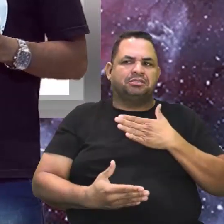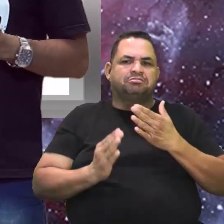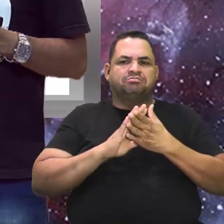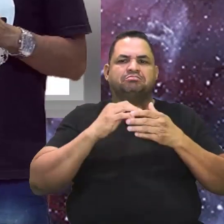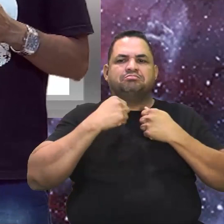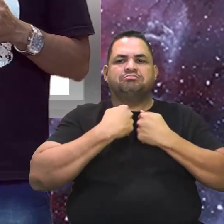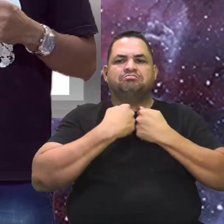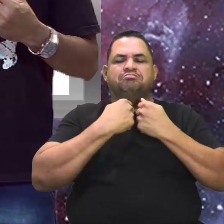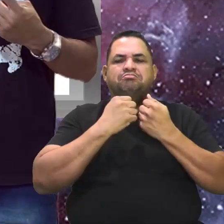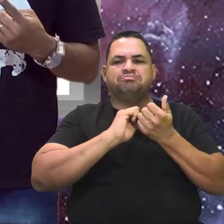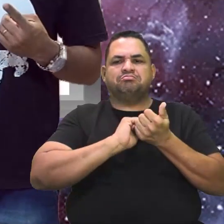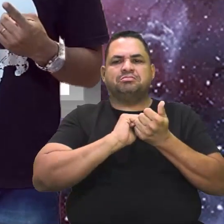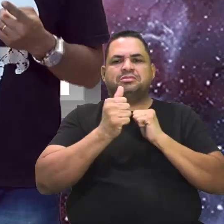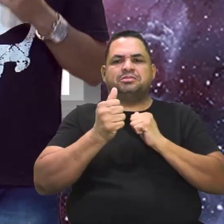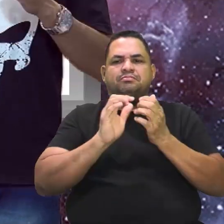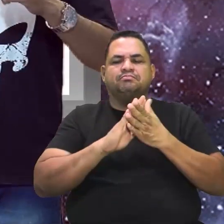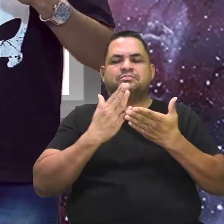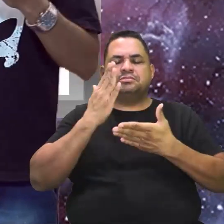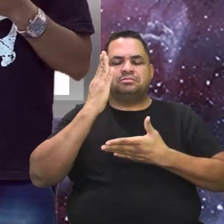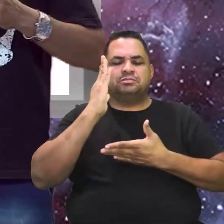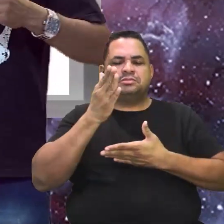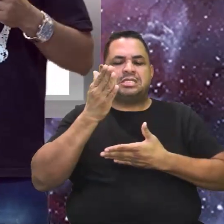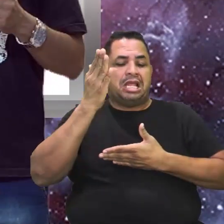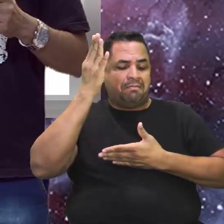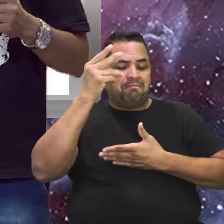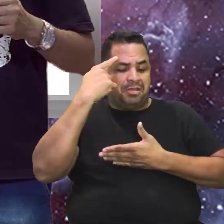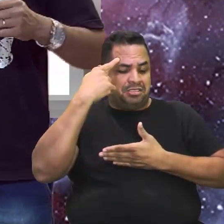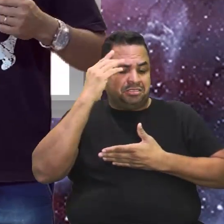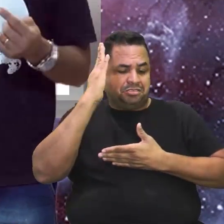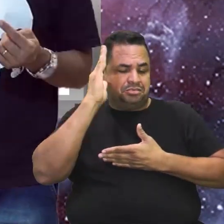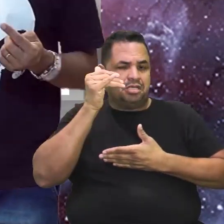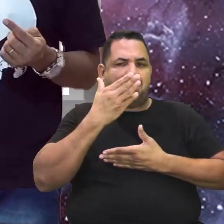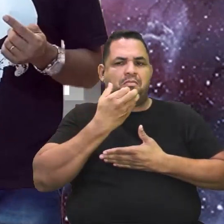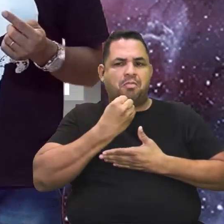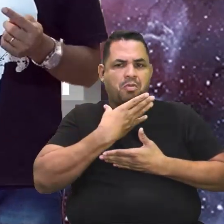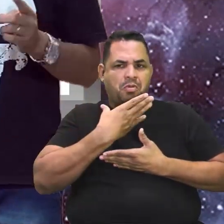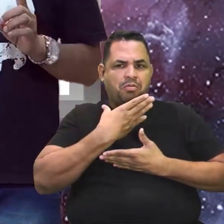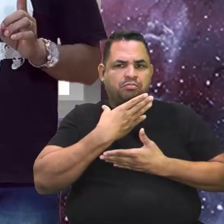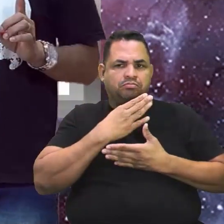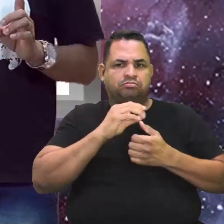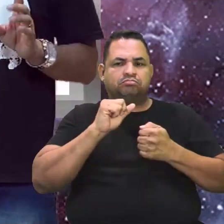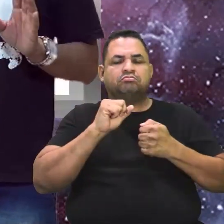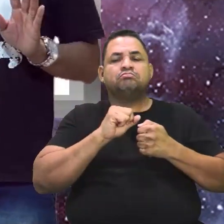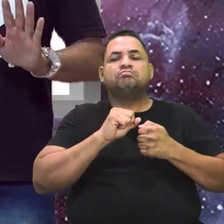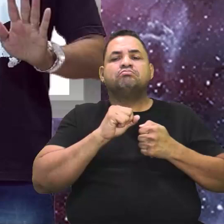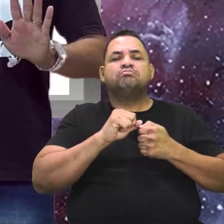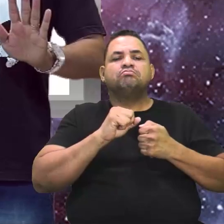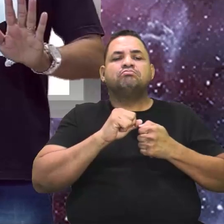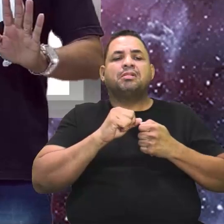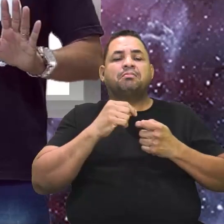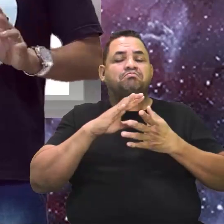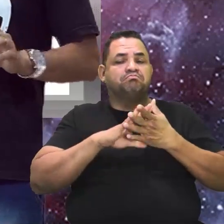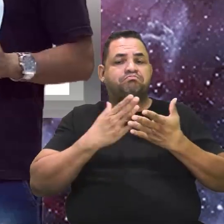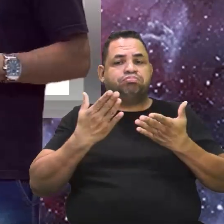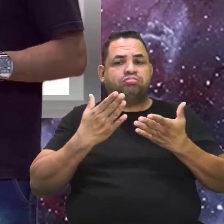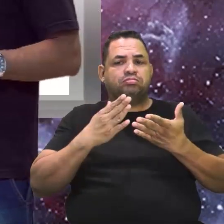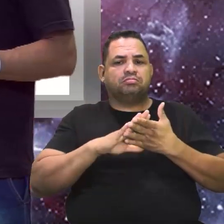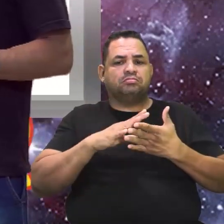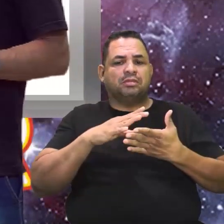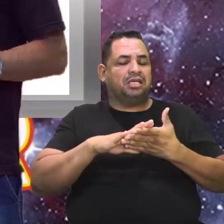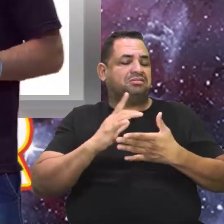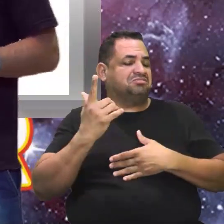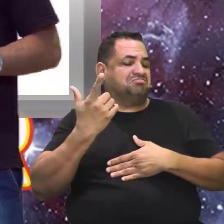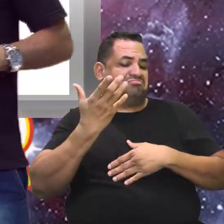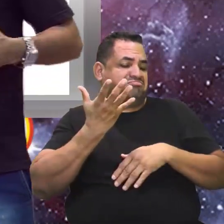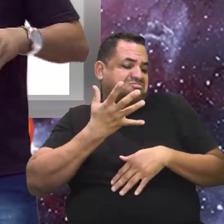Porque ele acha que já é bom e quando a pessoa acha que já é boa, ela faz o quê? Ela se priva, né, de